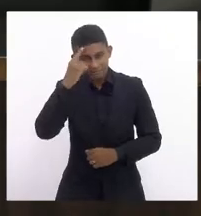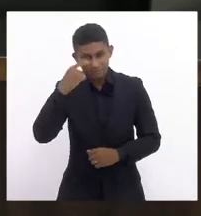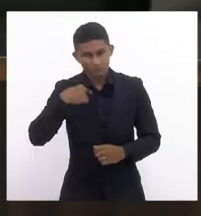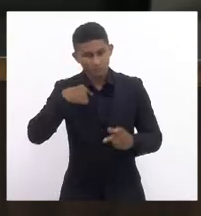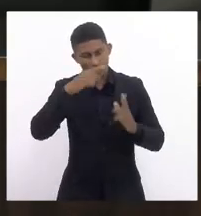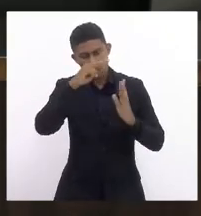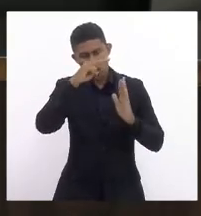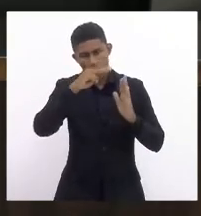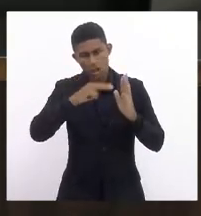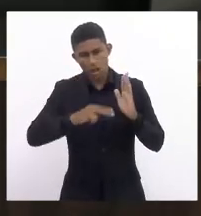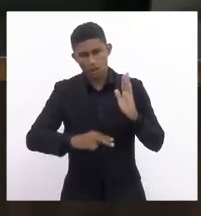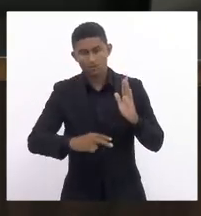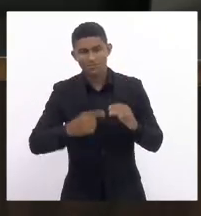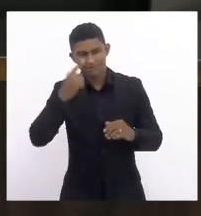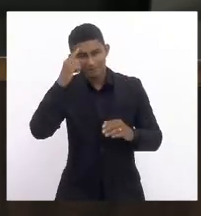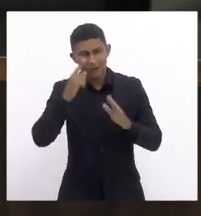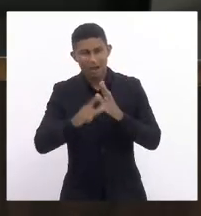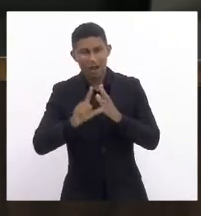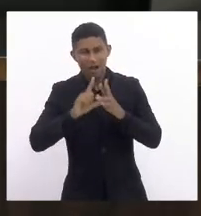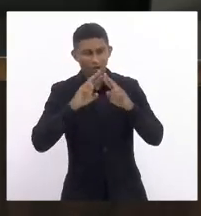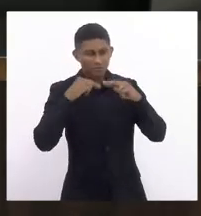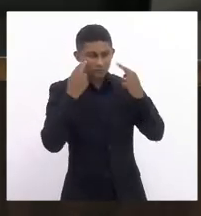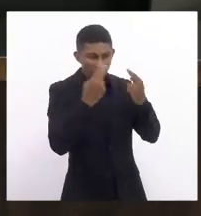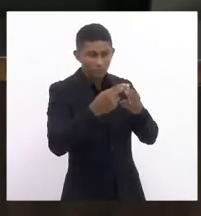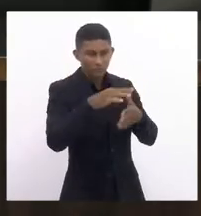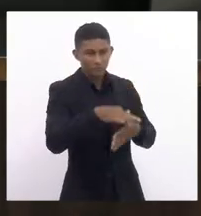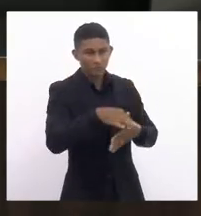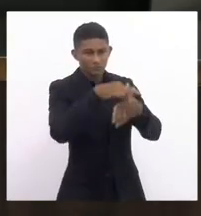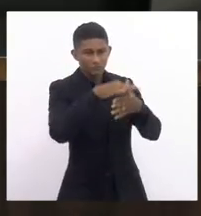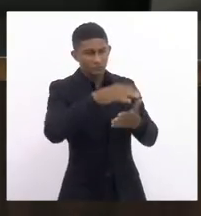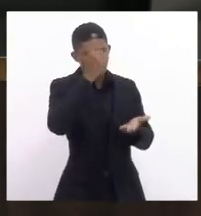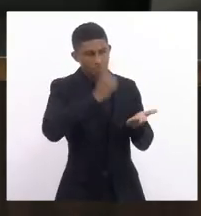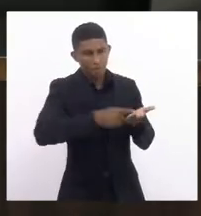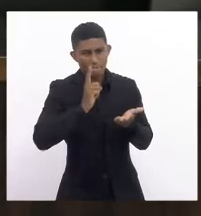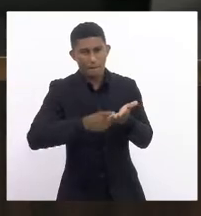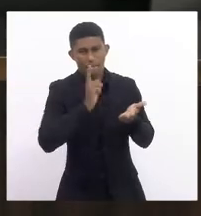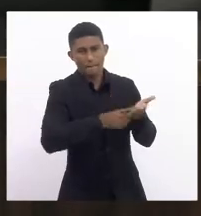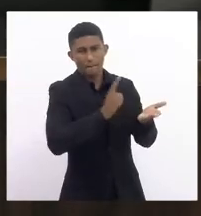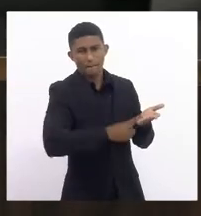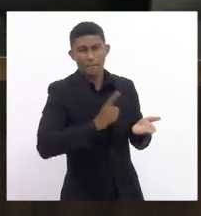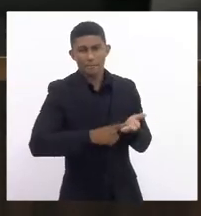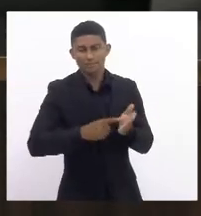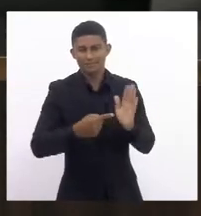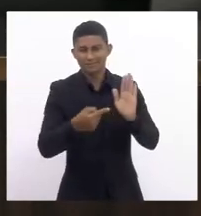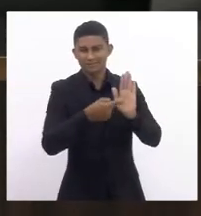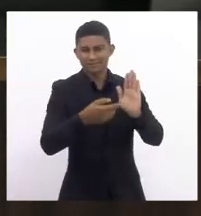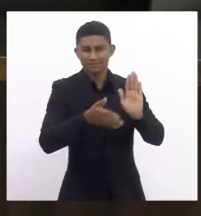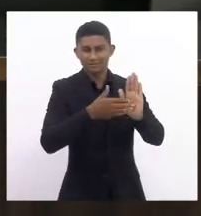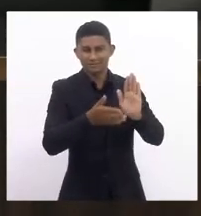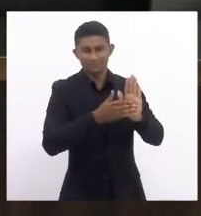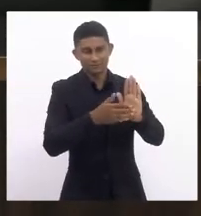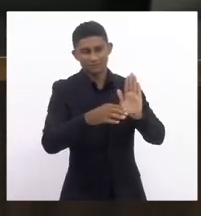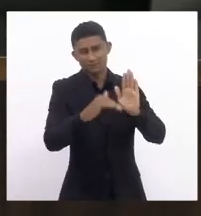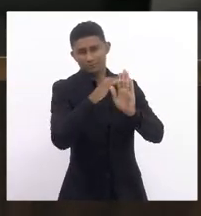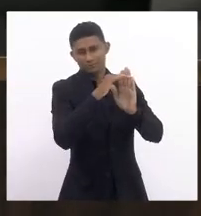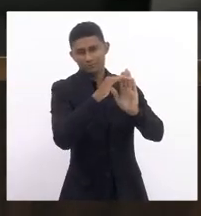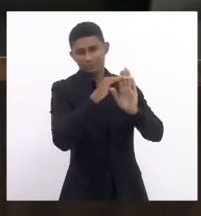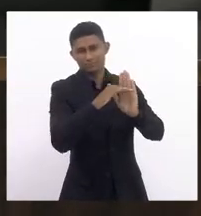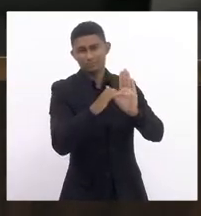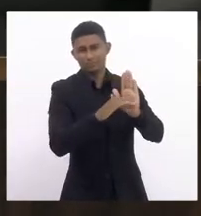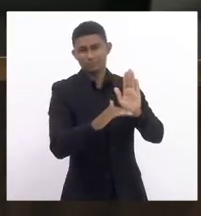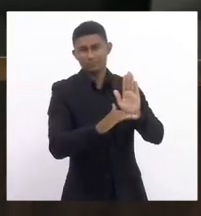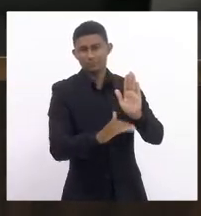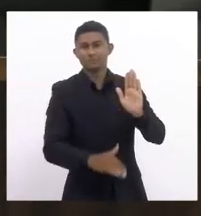o acordo do Colégio de Líderes, 14º, 15º, 17º, 20º, 21º, 23º e 24º da